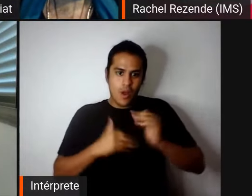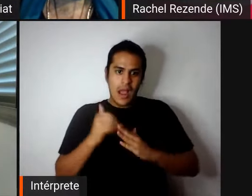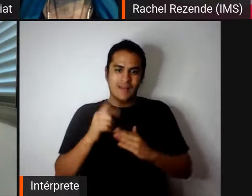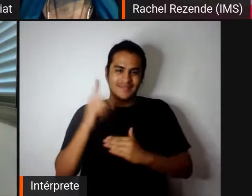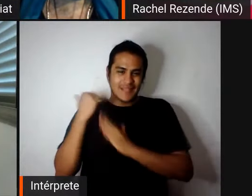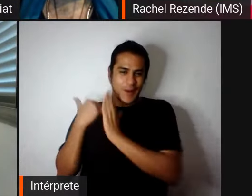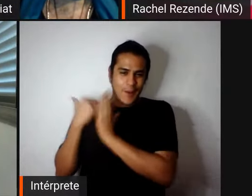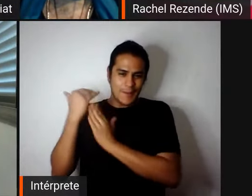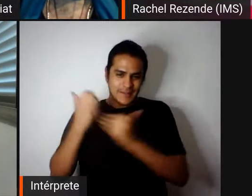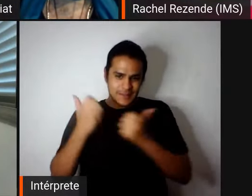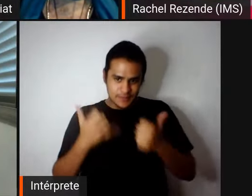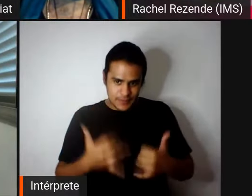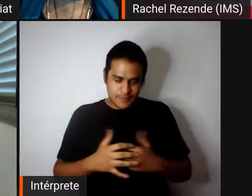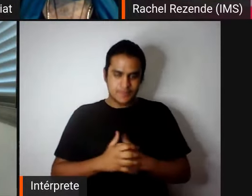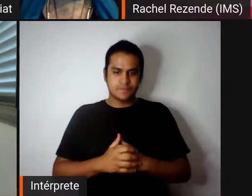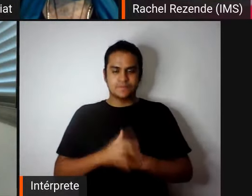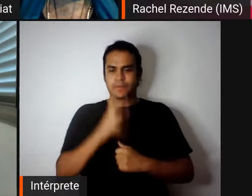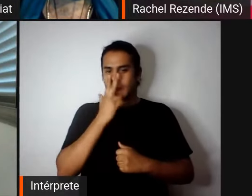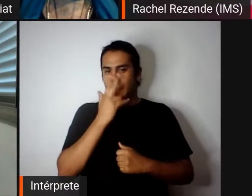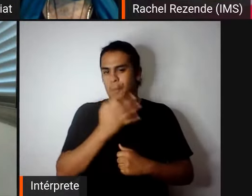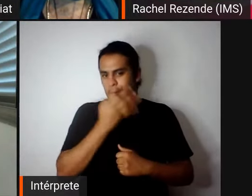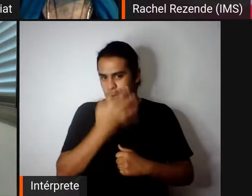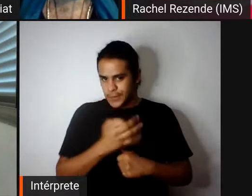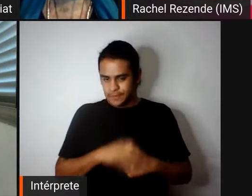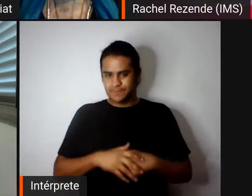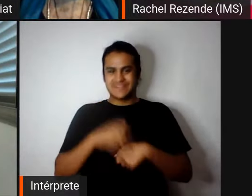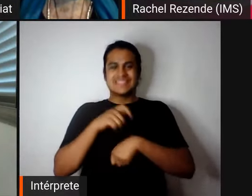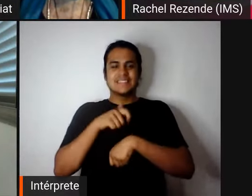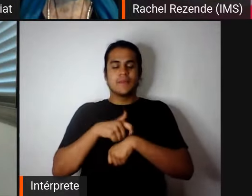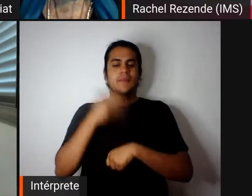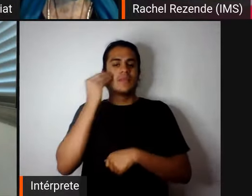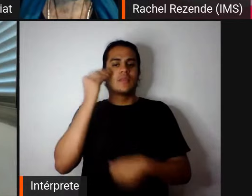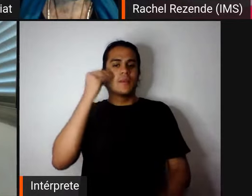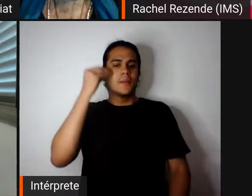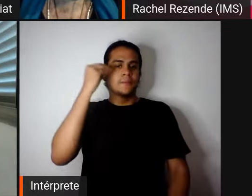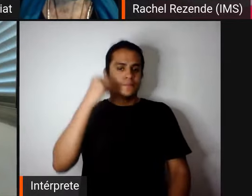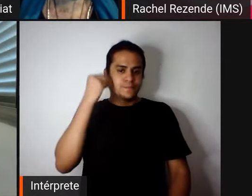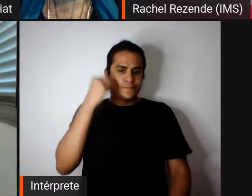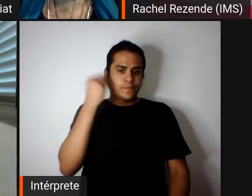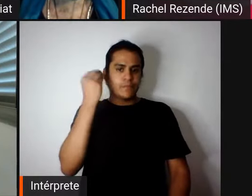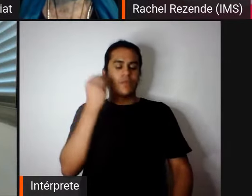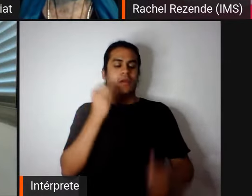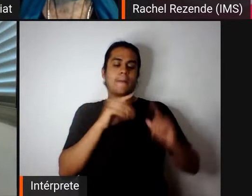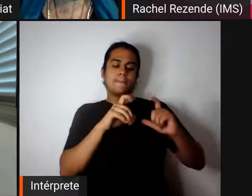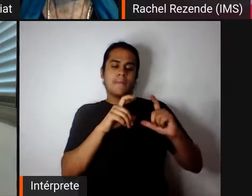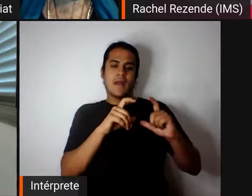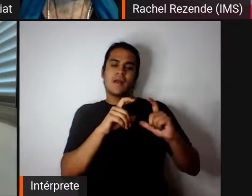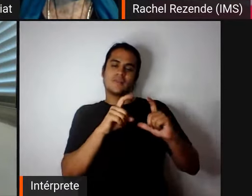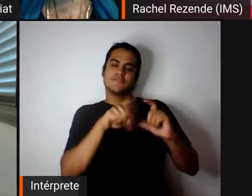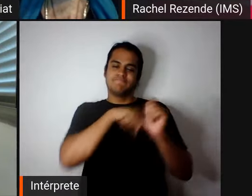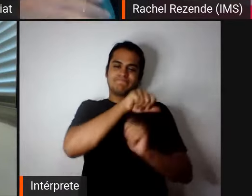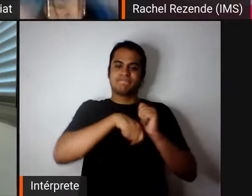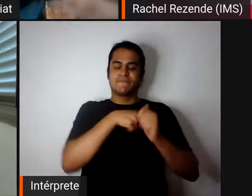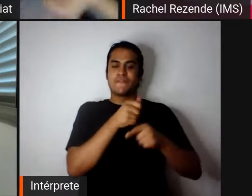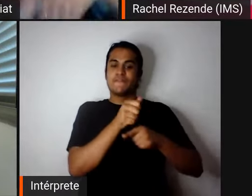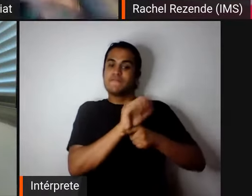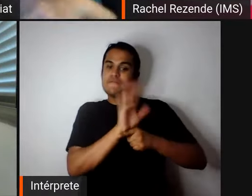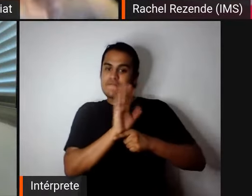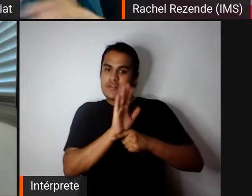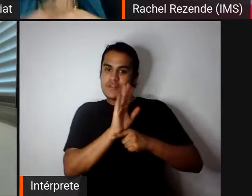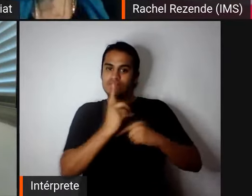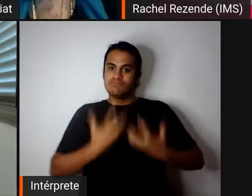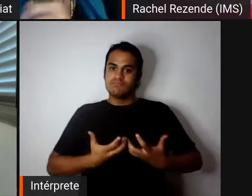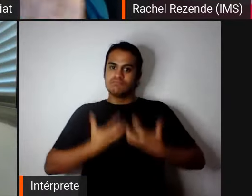né? Você acha que esse tempo de experimentação no vídeo, na imagem, movimento, te inspirou ou provocou?